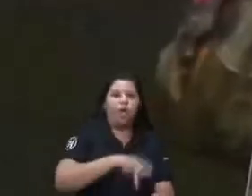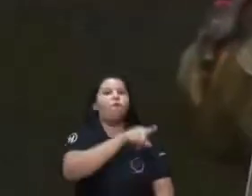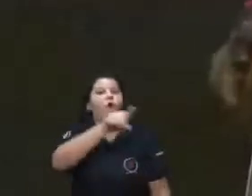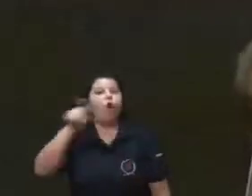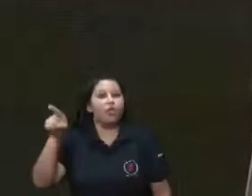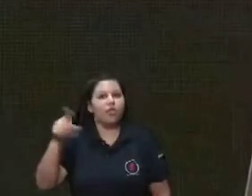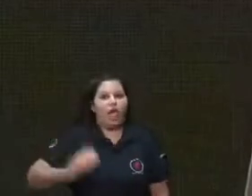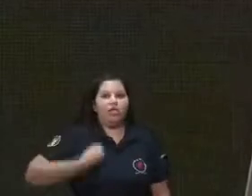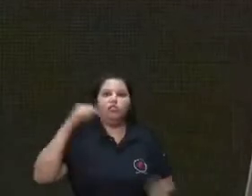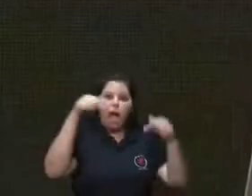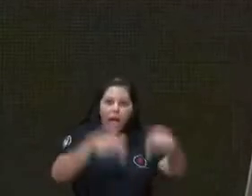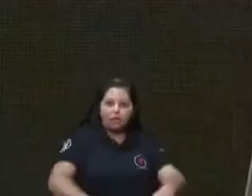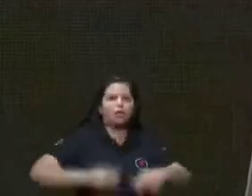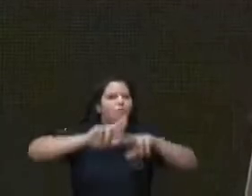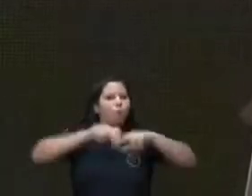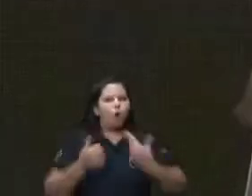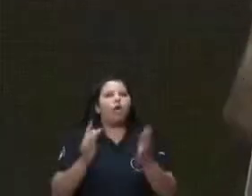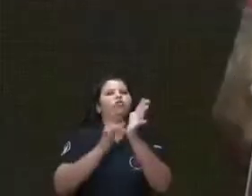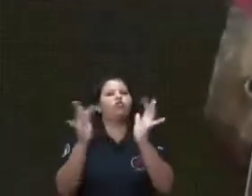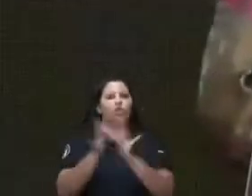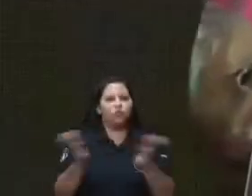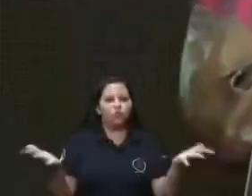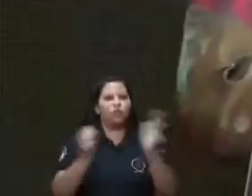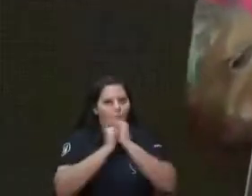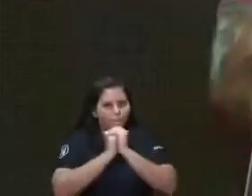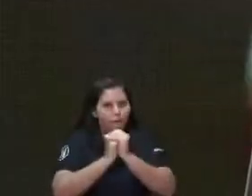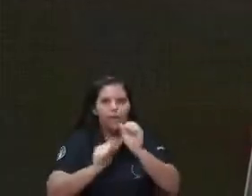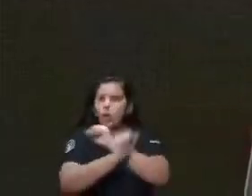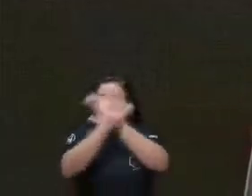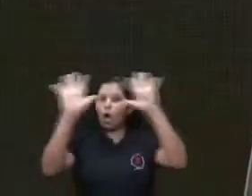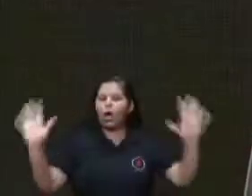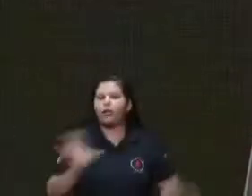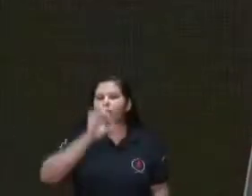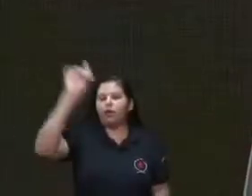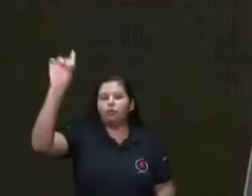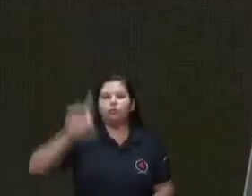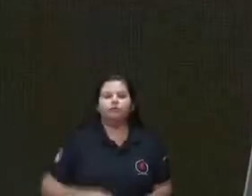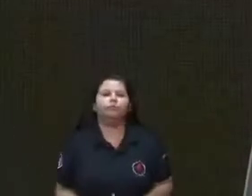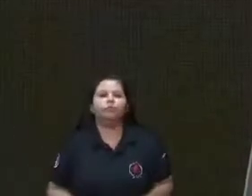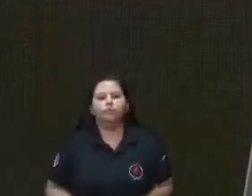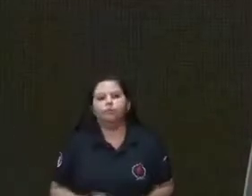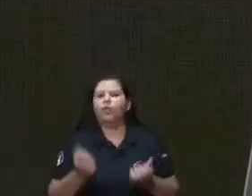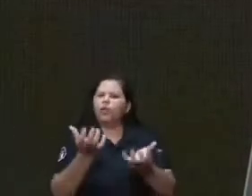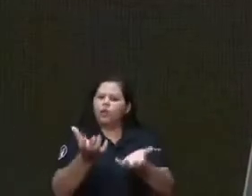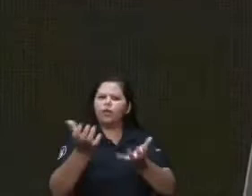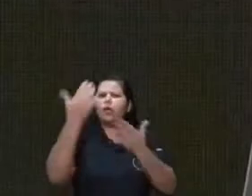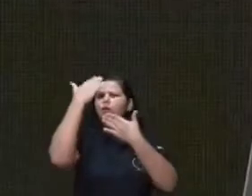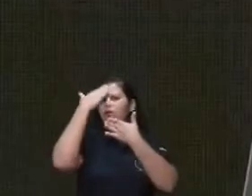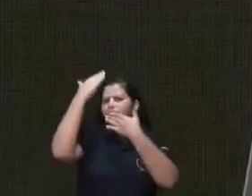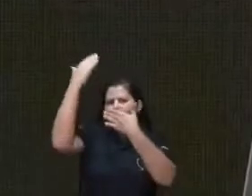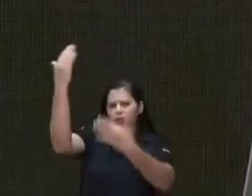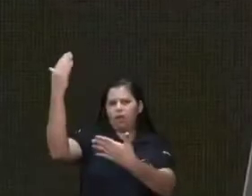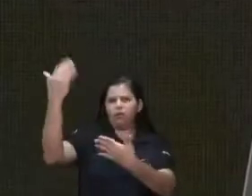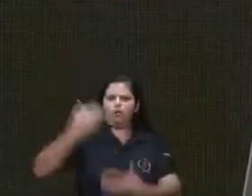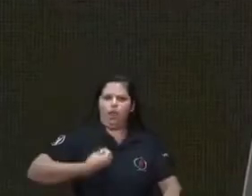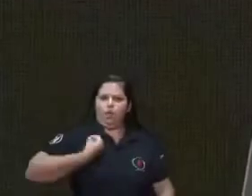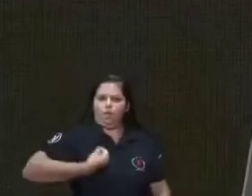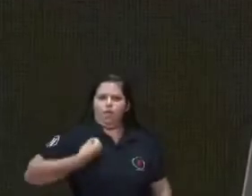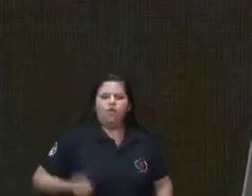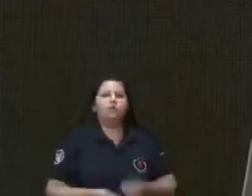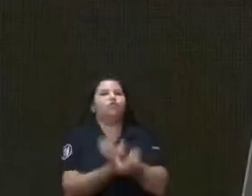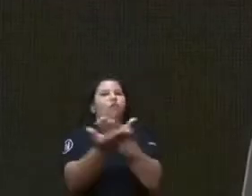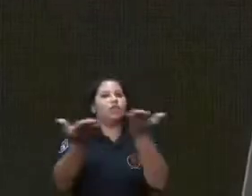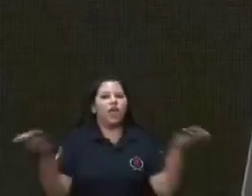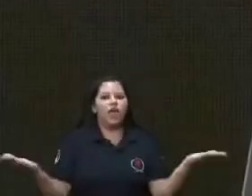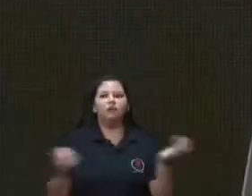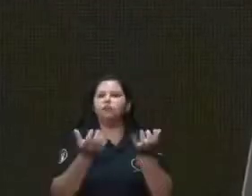diga glória a Deus. Eu quero honrar ao Senhor pela vida desta igreja, dar louvor a Deus